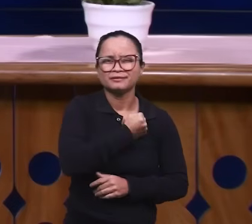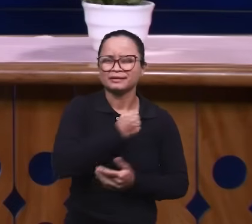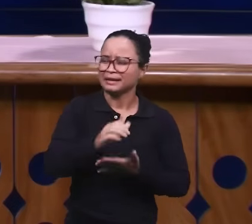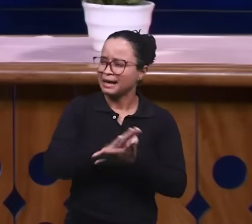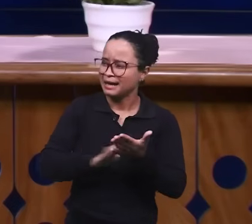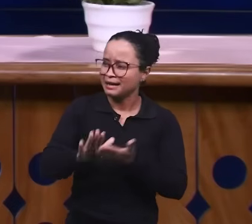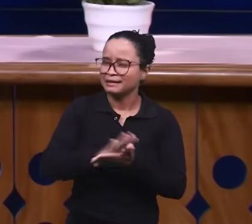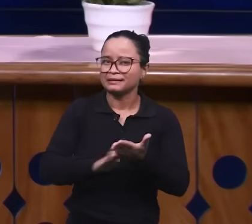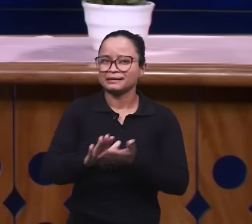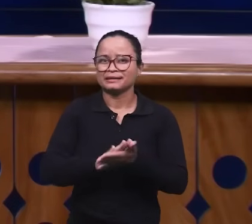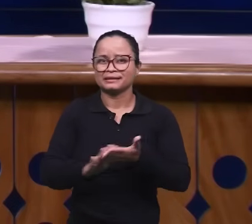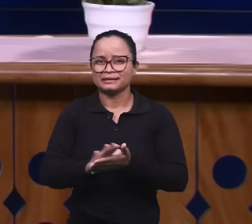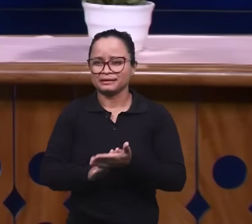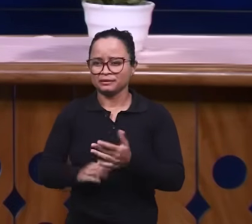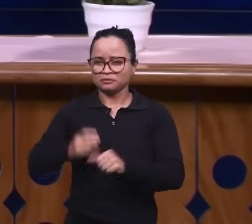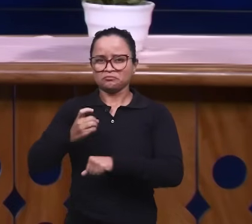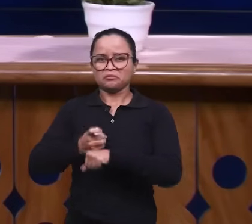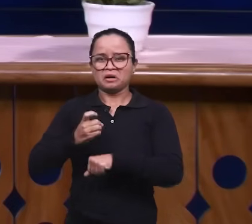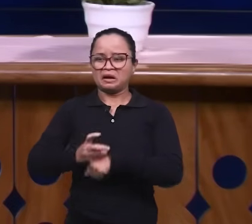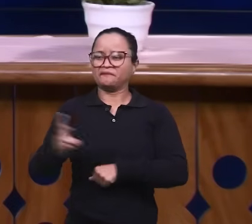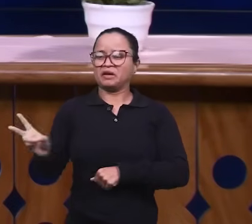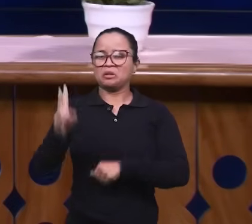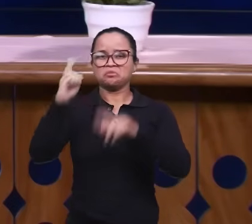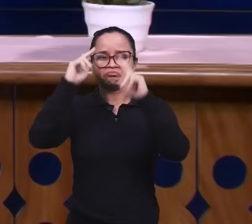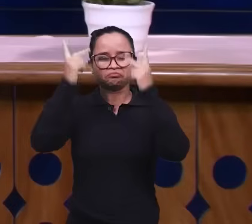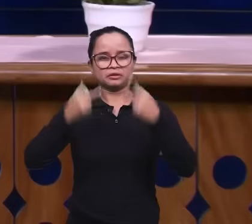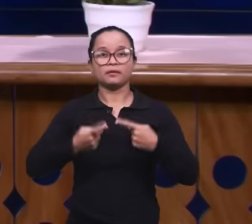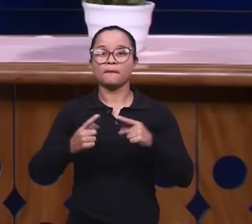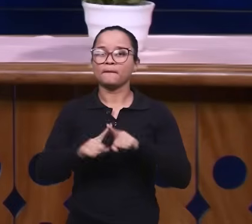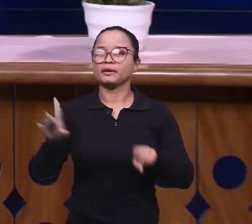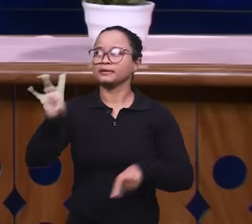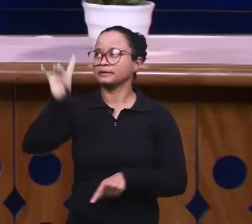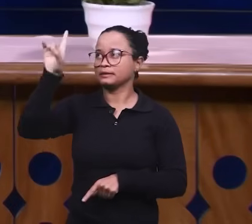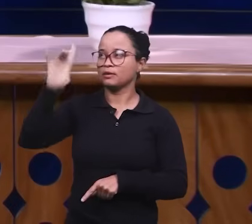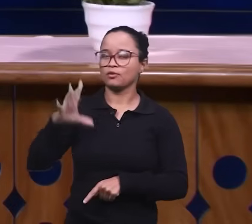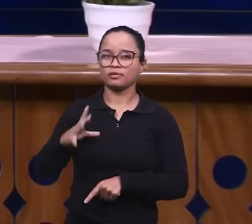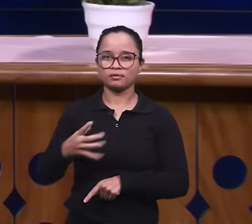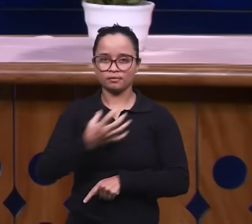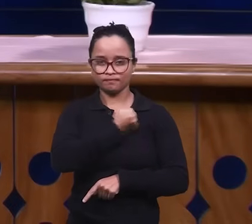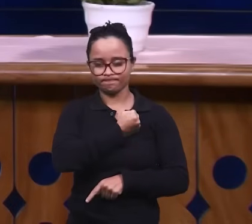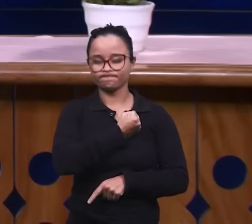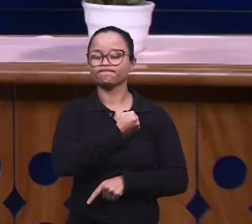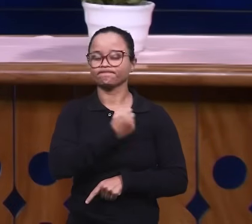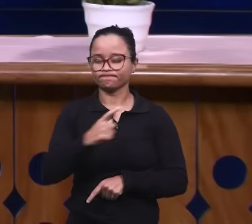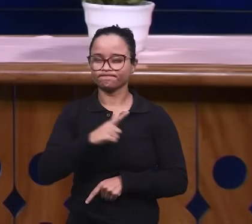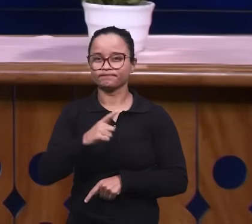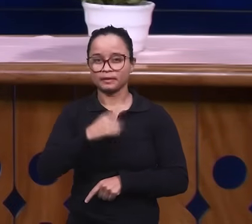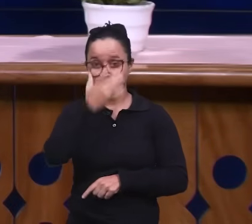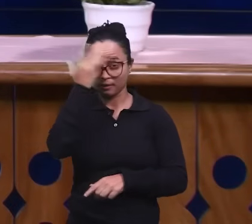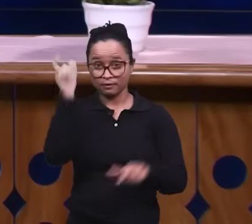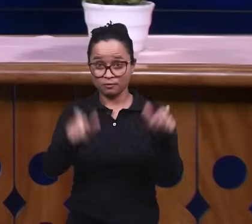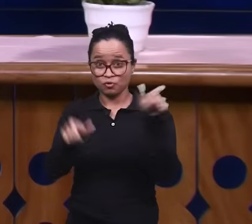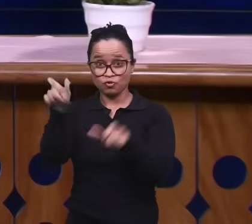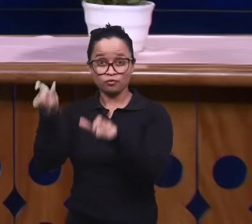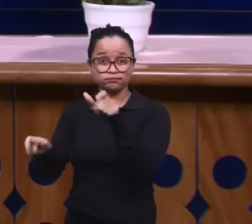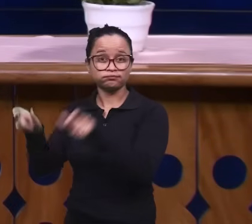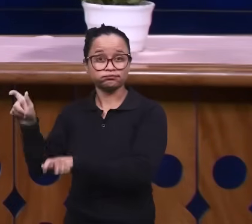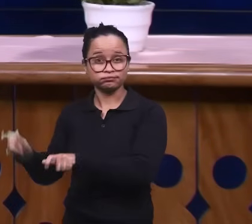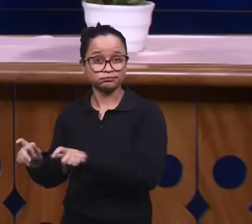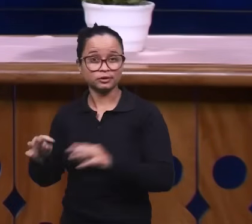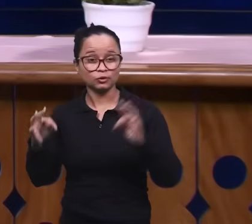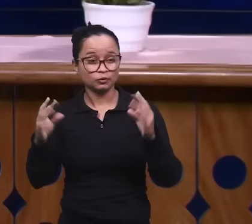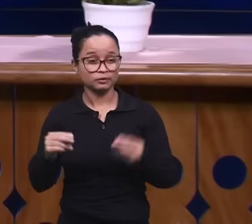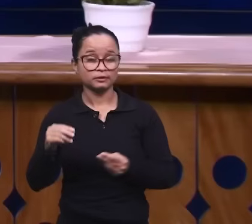homem embrutecido pelos valores humanos. Mas Deus tem a salvação para estas pessoas, aqueles que estão